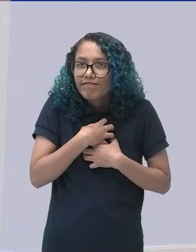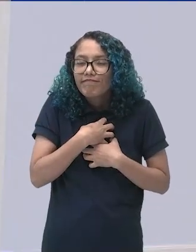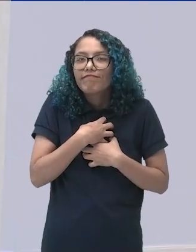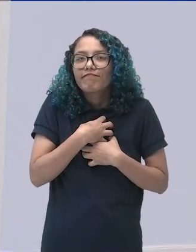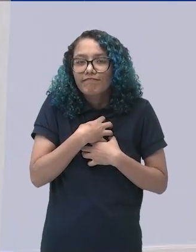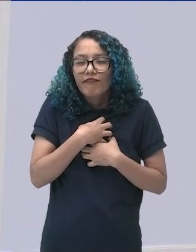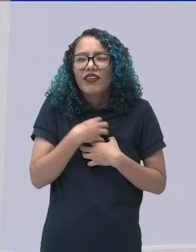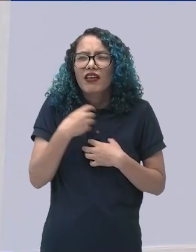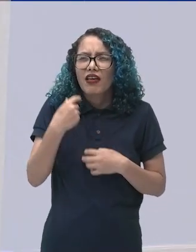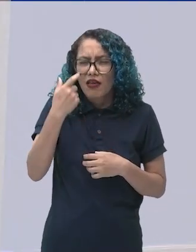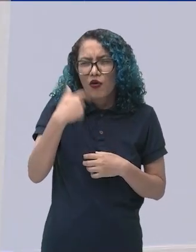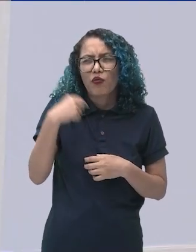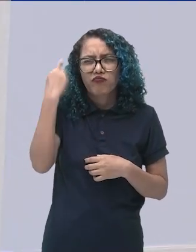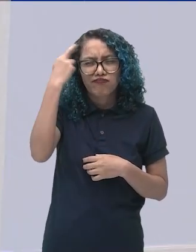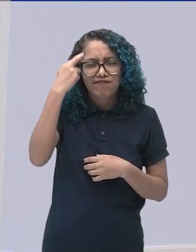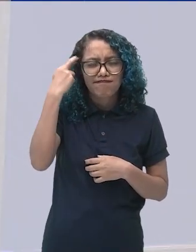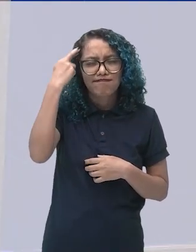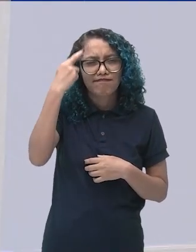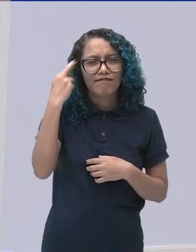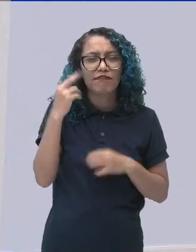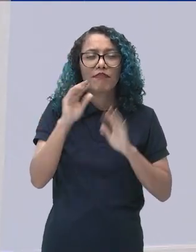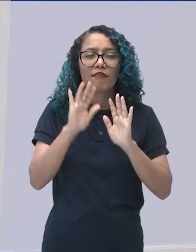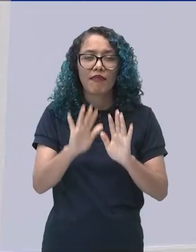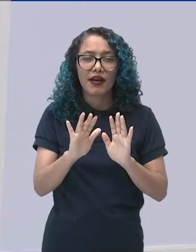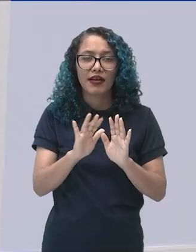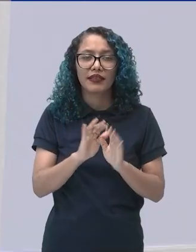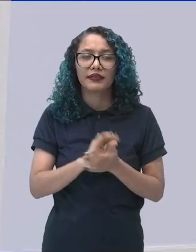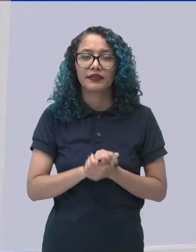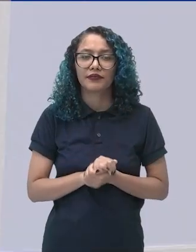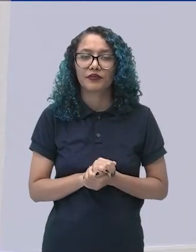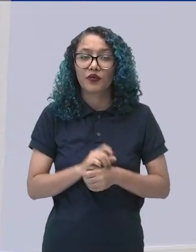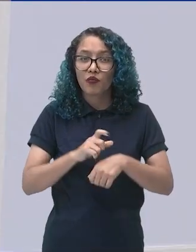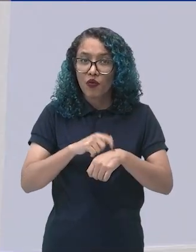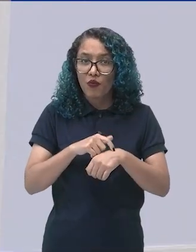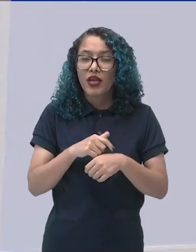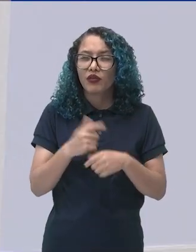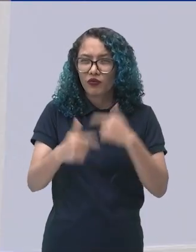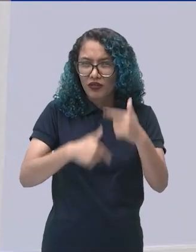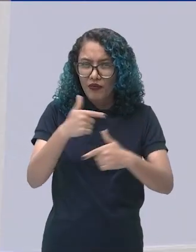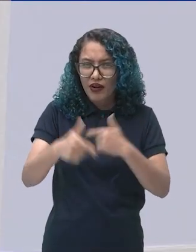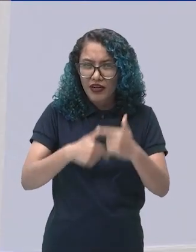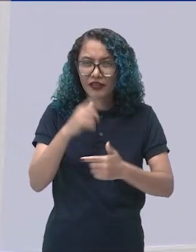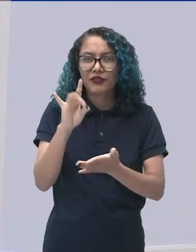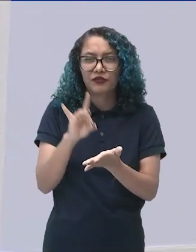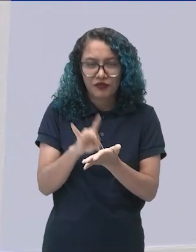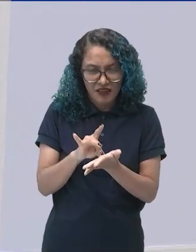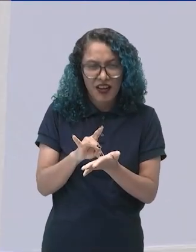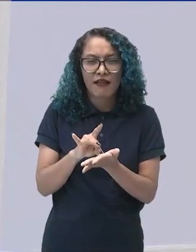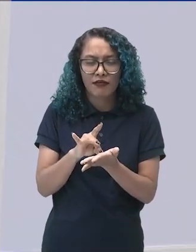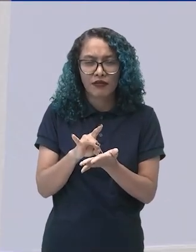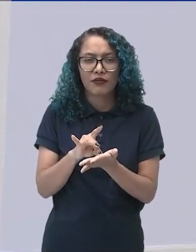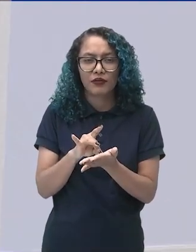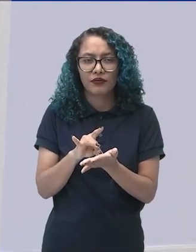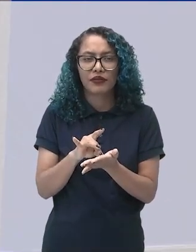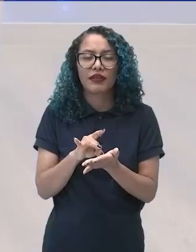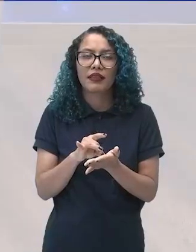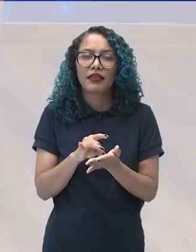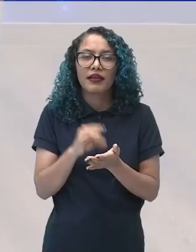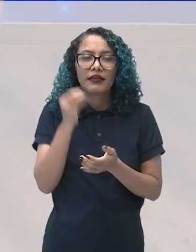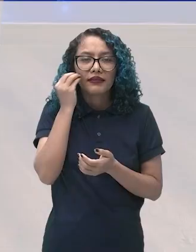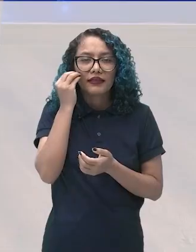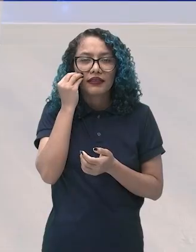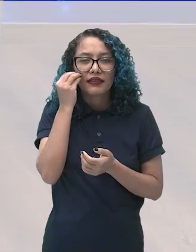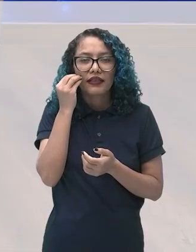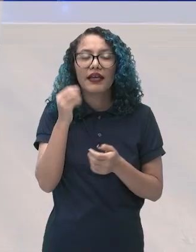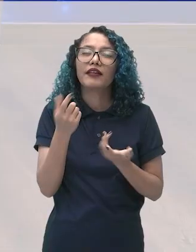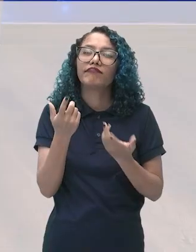muito reflexiva. Mas a partir do momento que eu comecei a trabalhar com isso também, eu tentei aí fomentar a